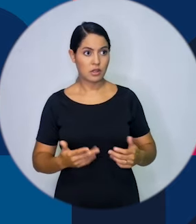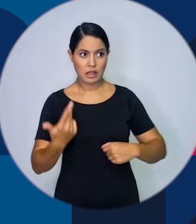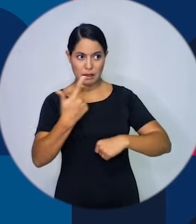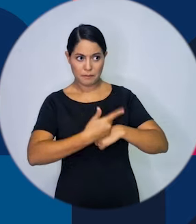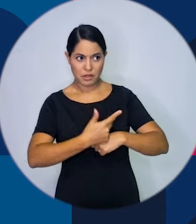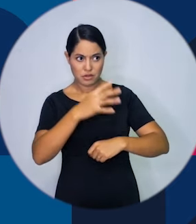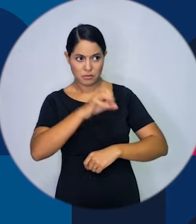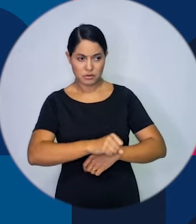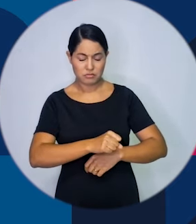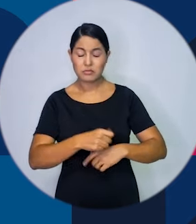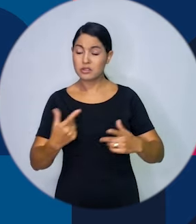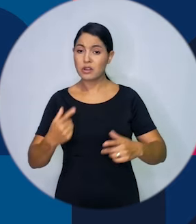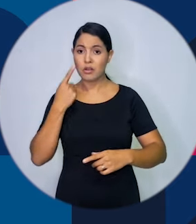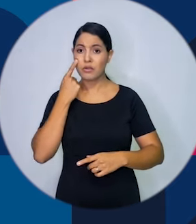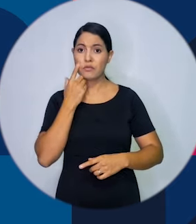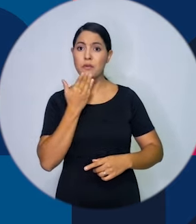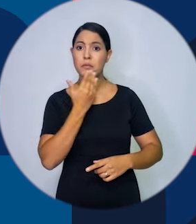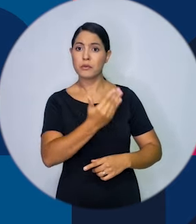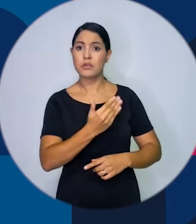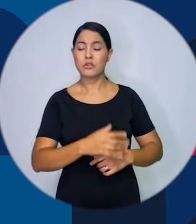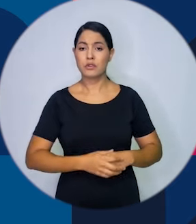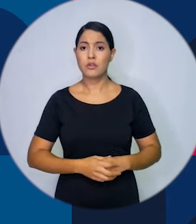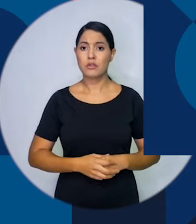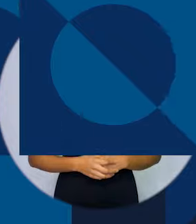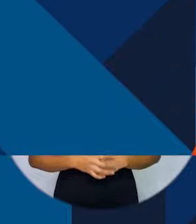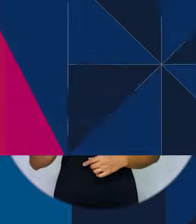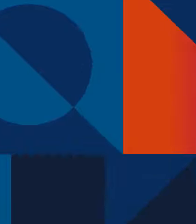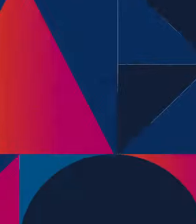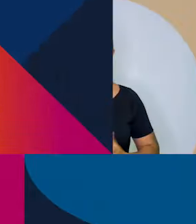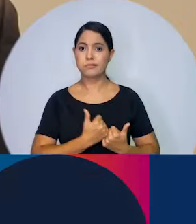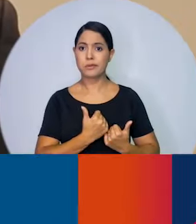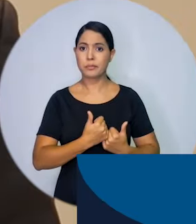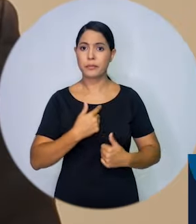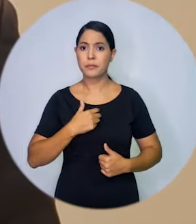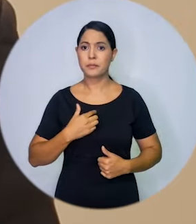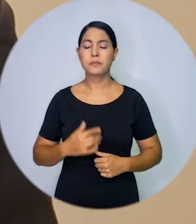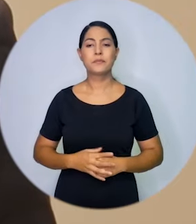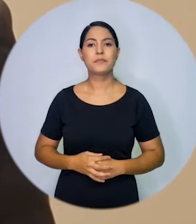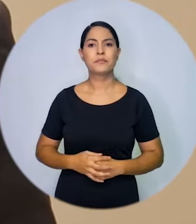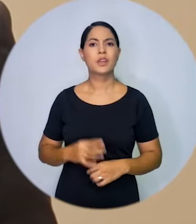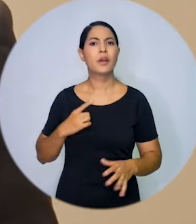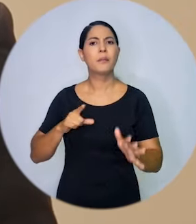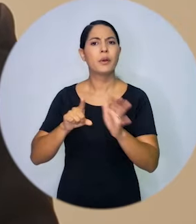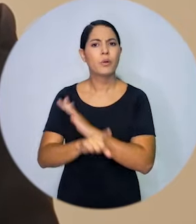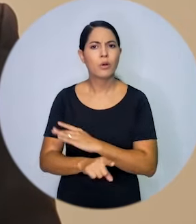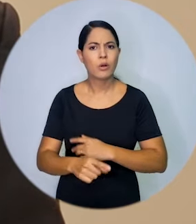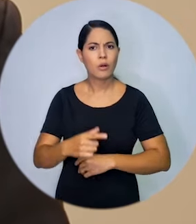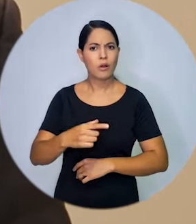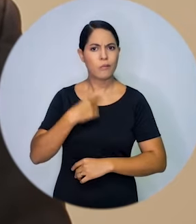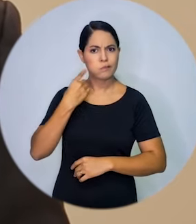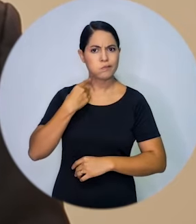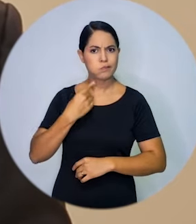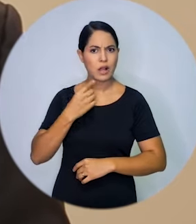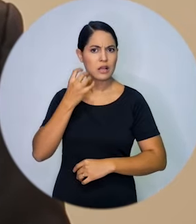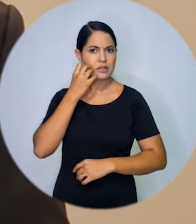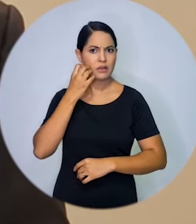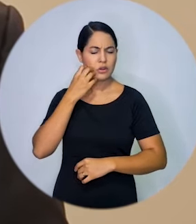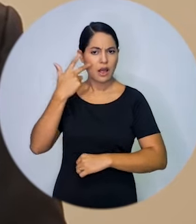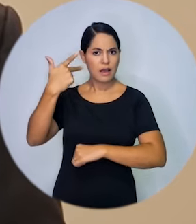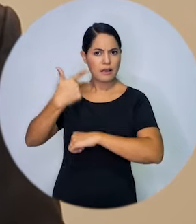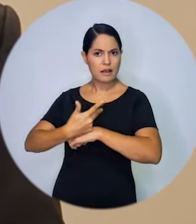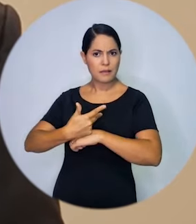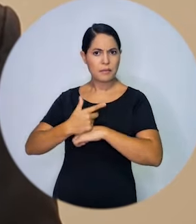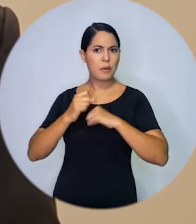Então a imagem está prendida? Tá, então vou chamar o delegado B aqui, excelência, tá bom? Afinal de contas, o advogado pode ou não pode usar o